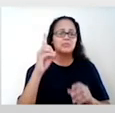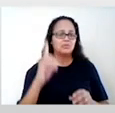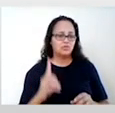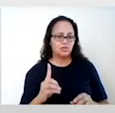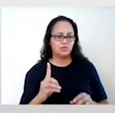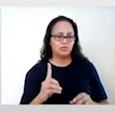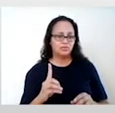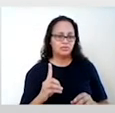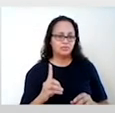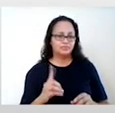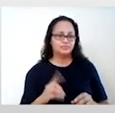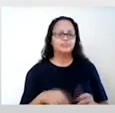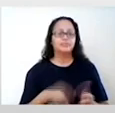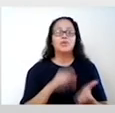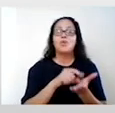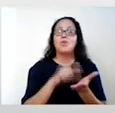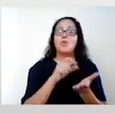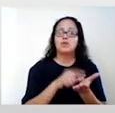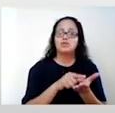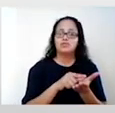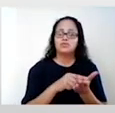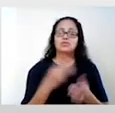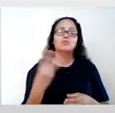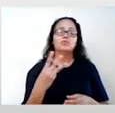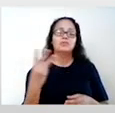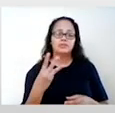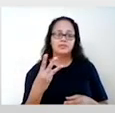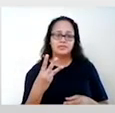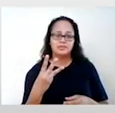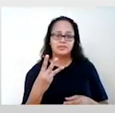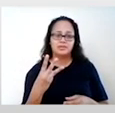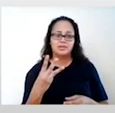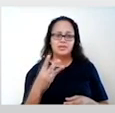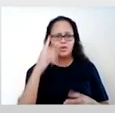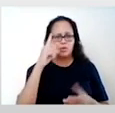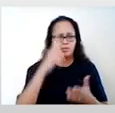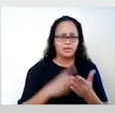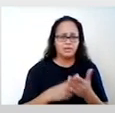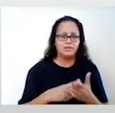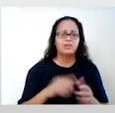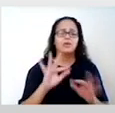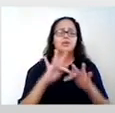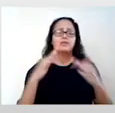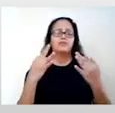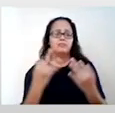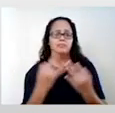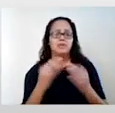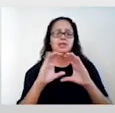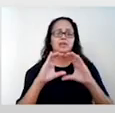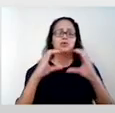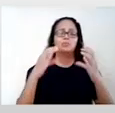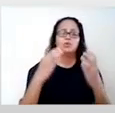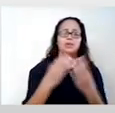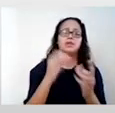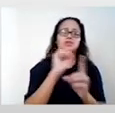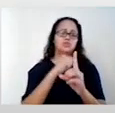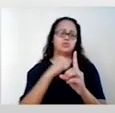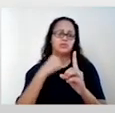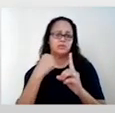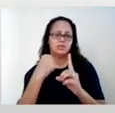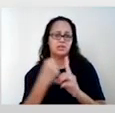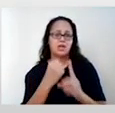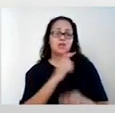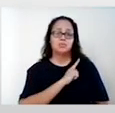artigo 3º, é a obrigação da família, da comunidade, da sociedade e do poder público. Então, todos